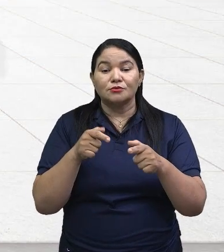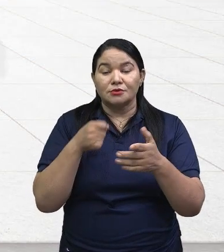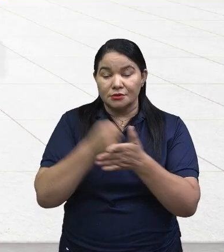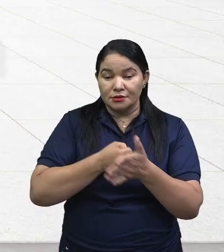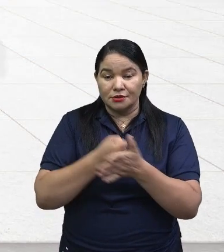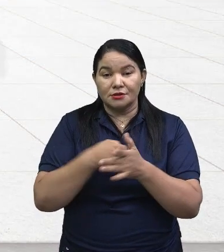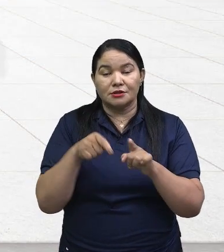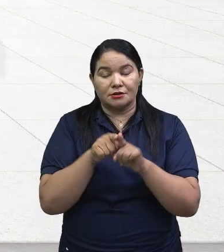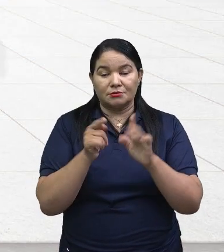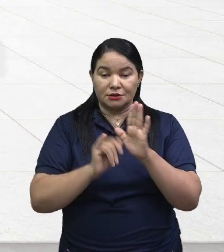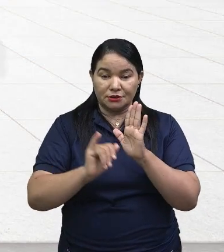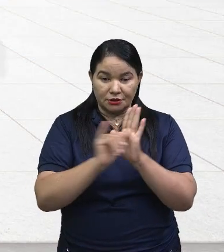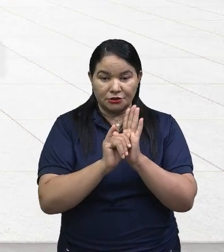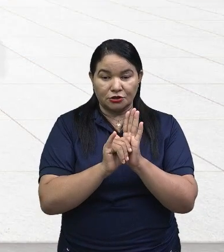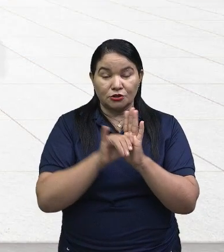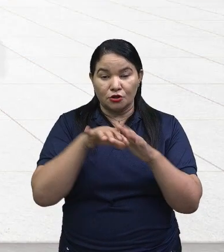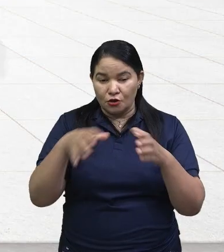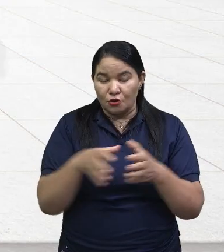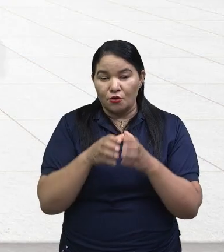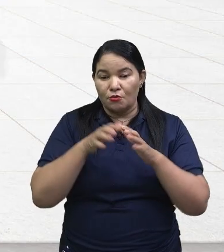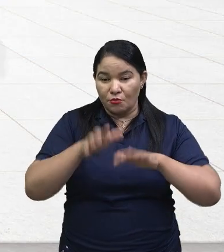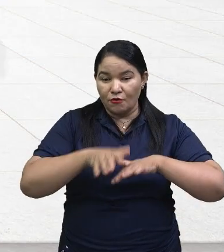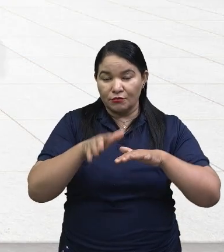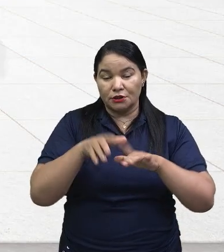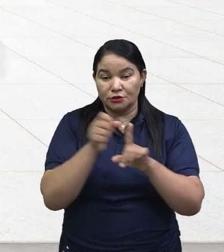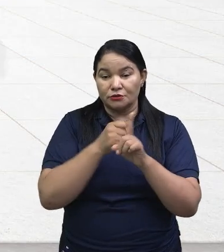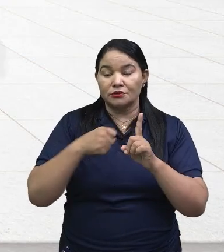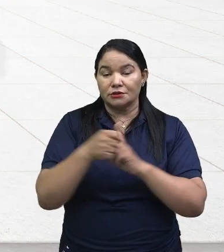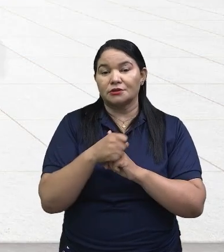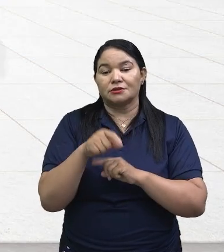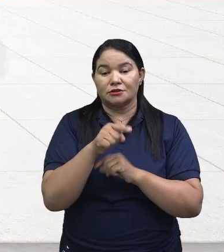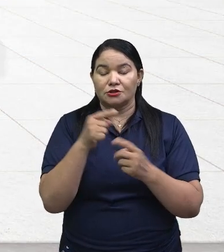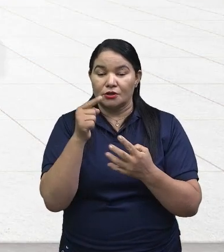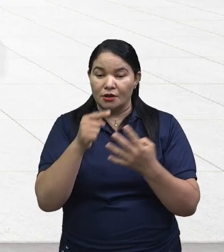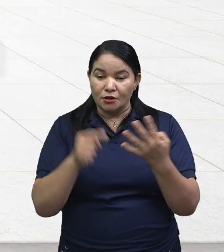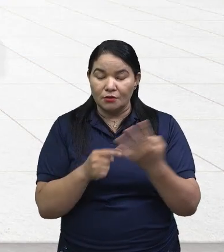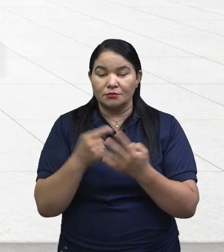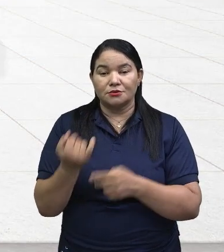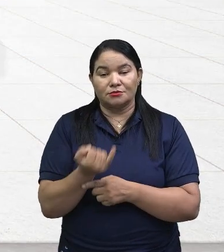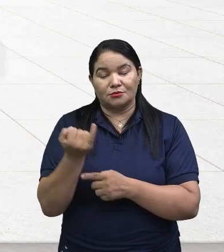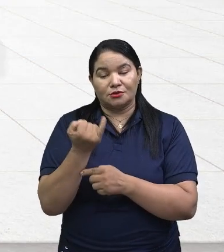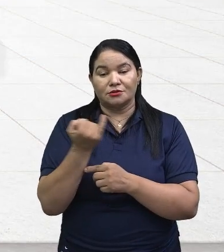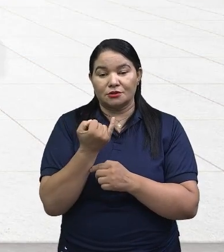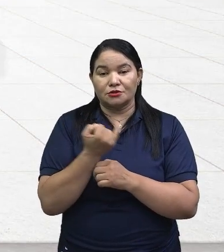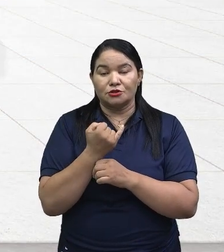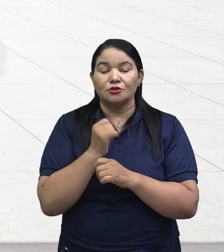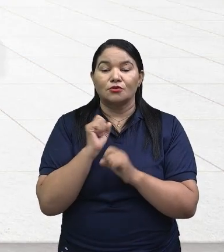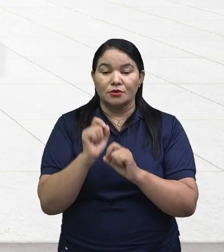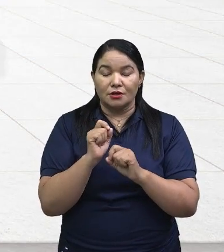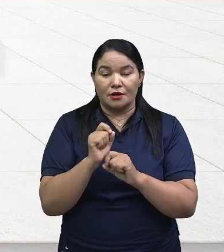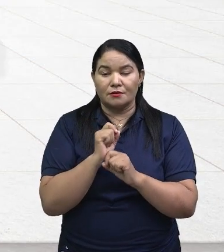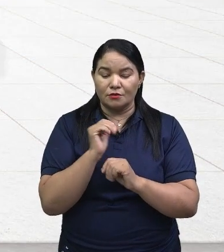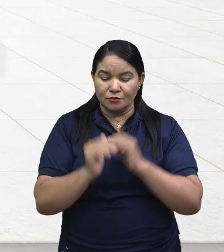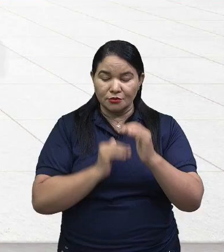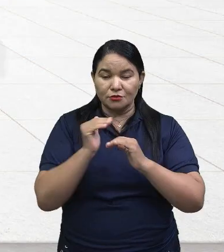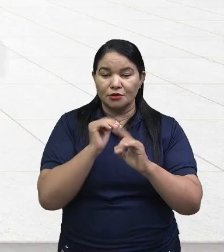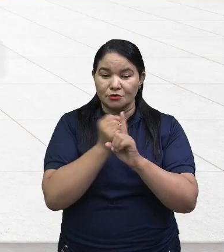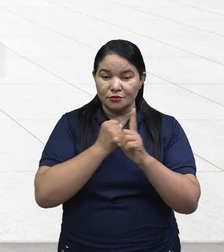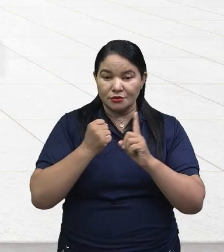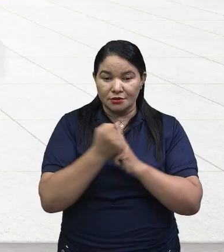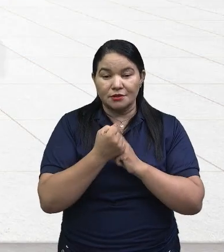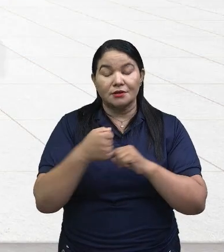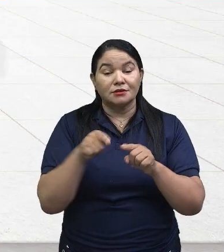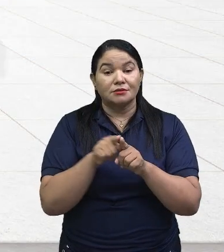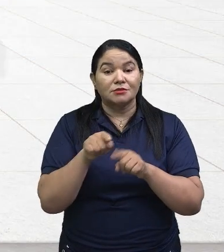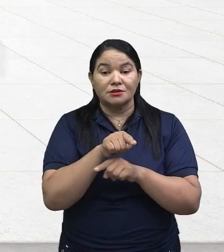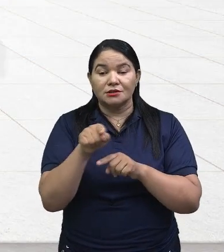Vamos falar desses movimentos sociais que são muito importantes na construção de uma sociedade